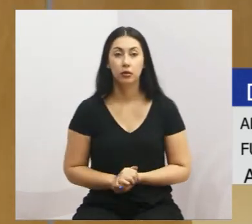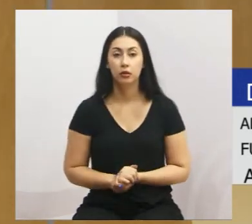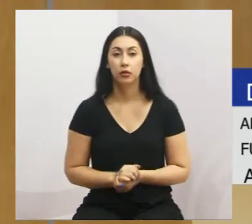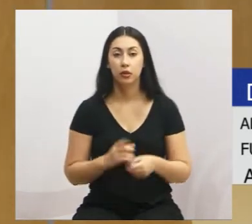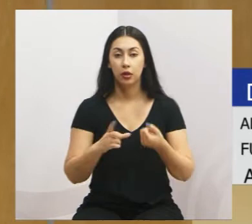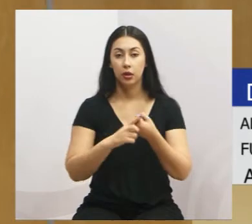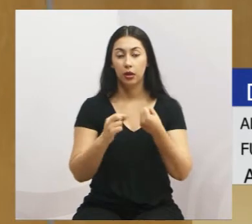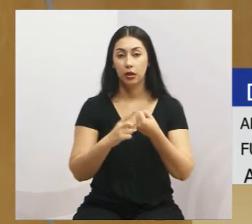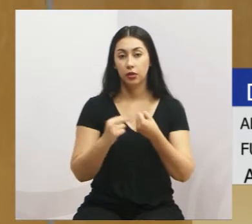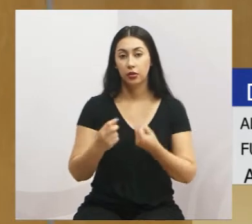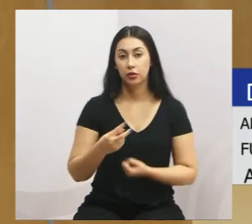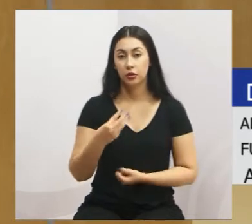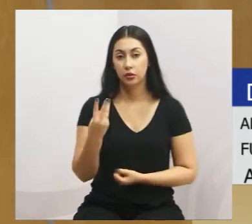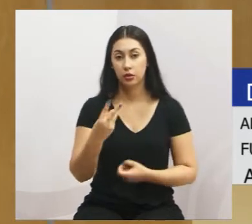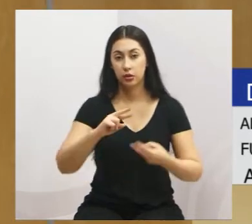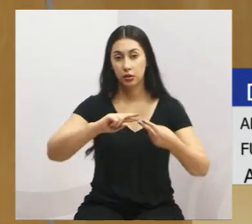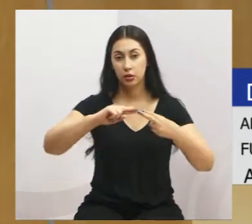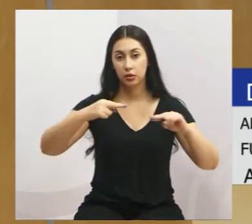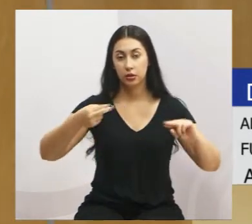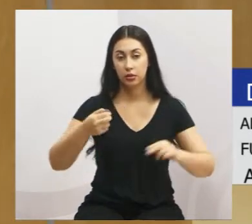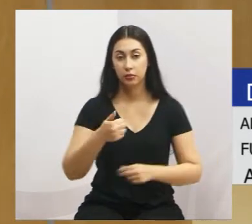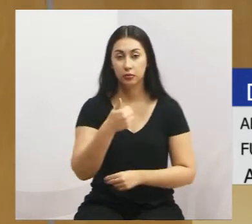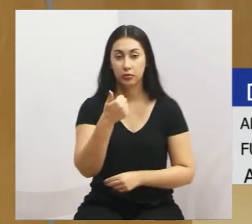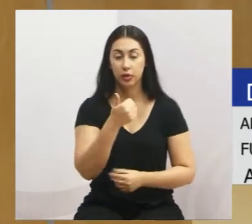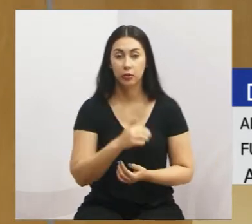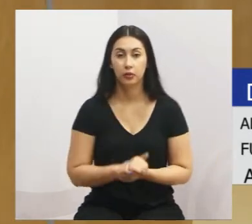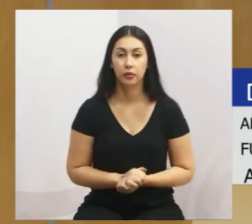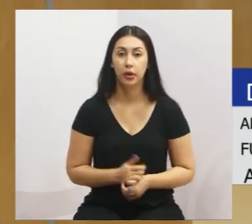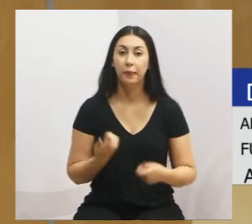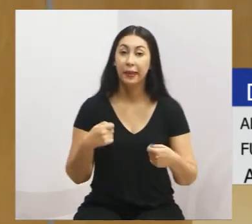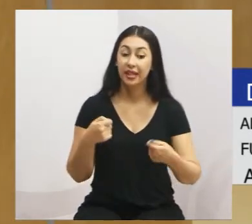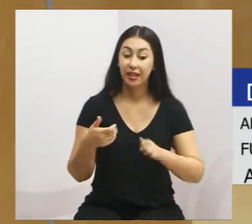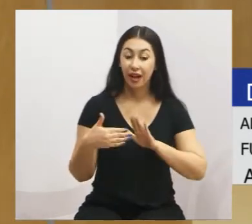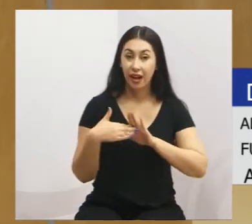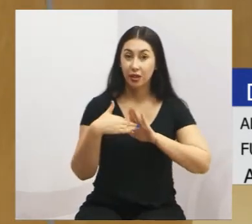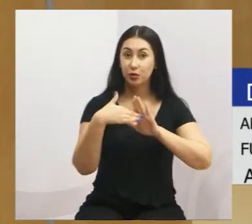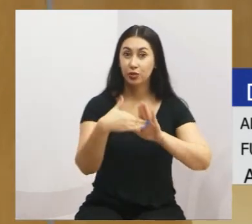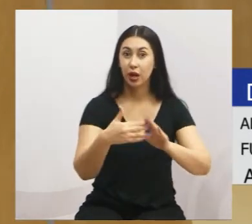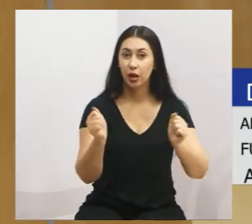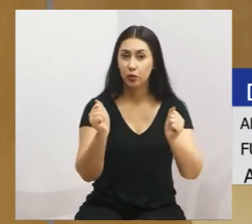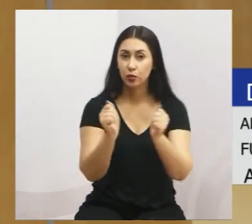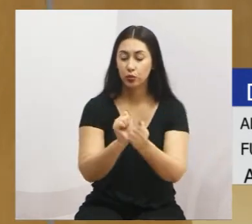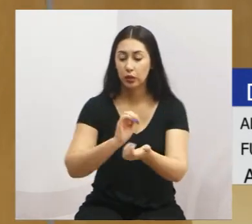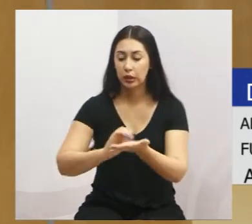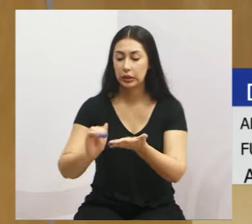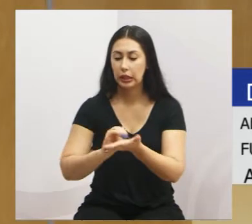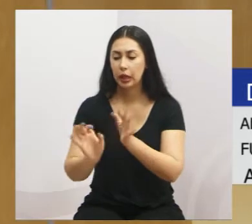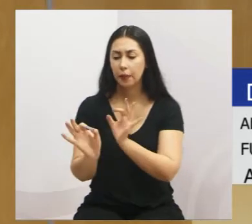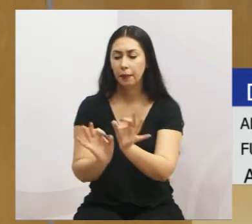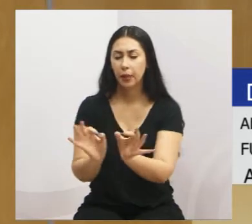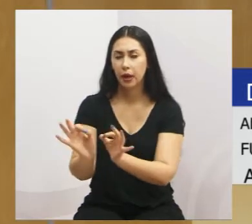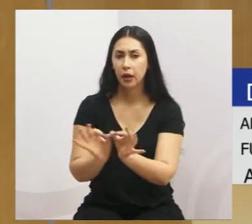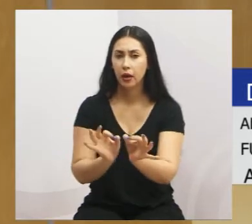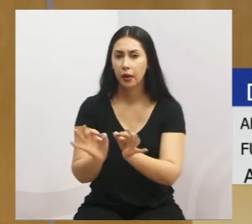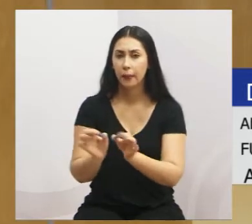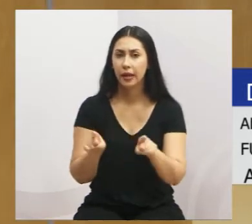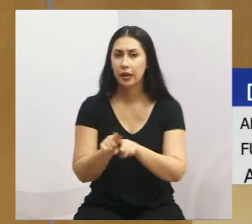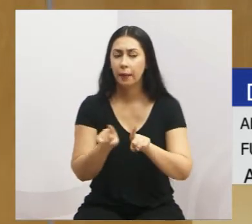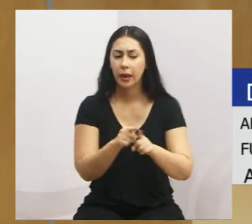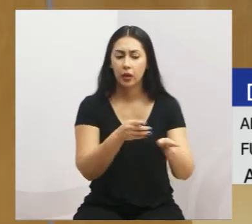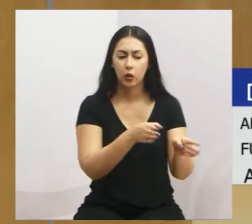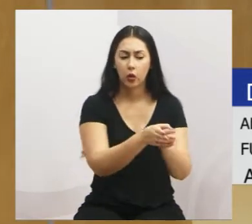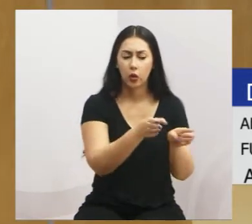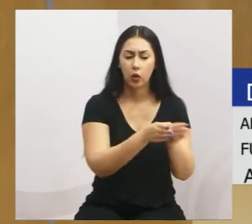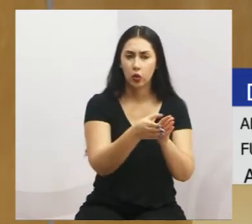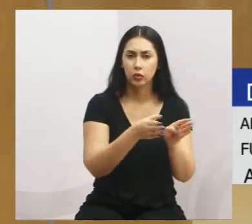Artigo 3º, inciso 1º. Auxiliar e promover, em conjunto com a Secretaria de Planejamento e com o Conselho Municipal